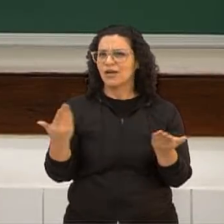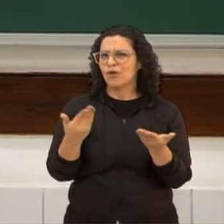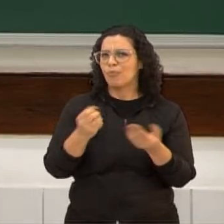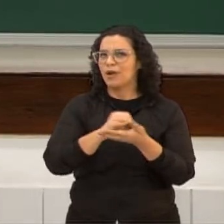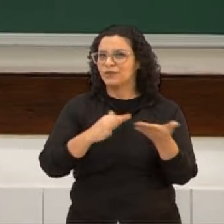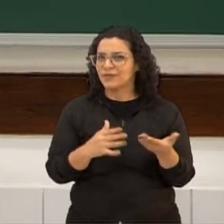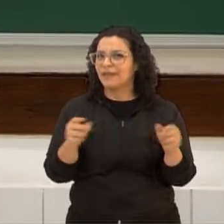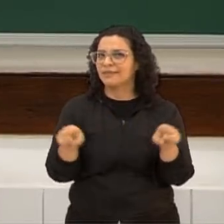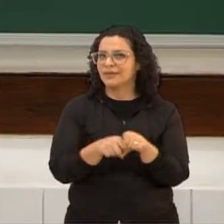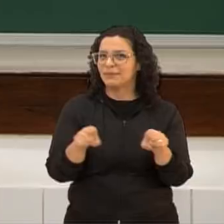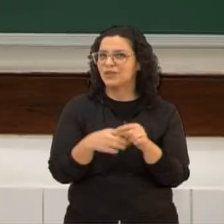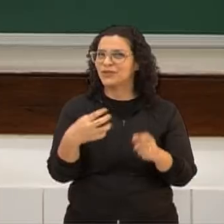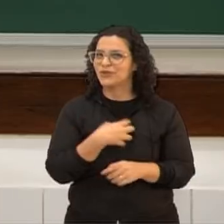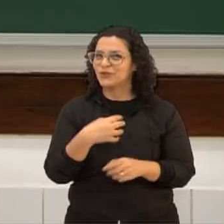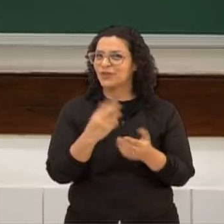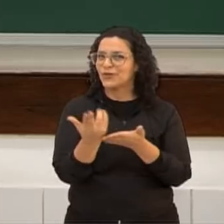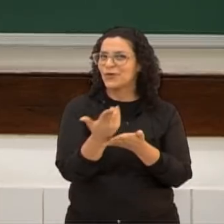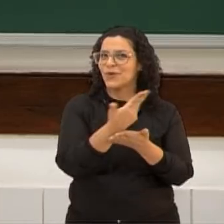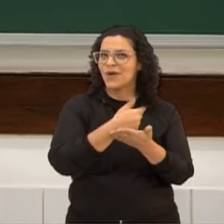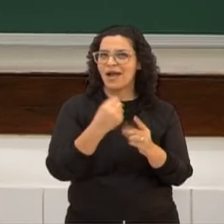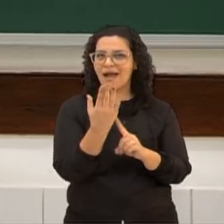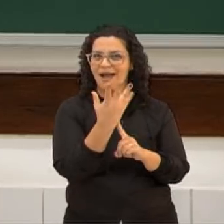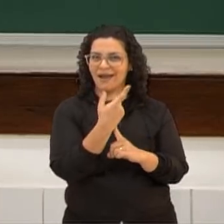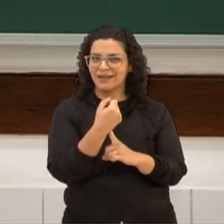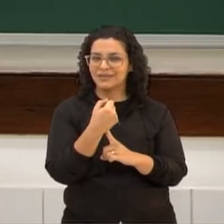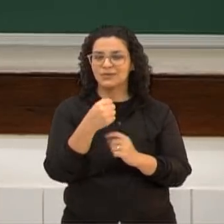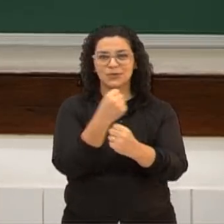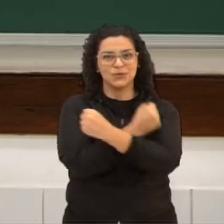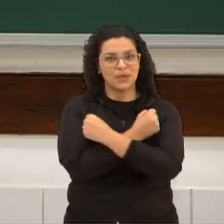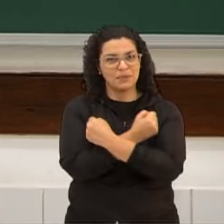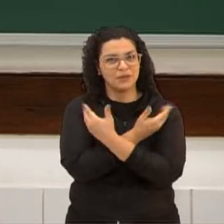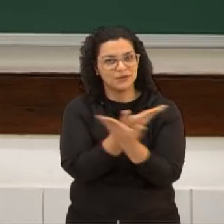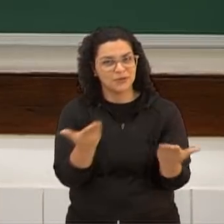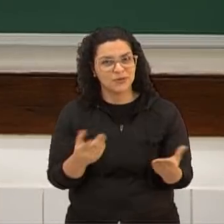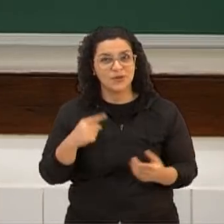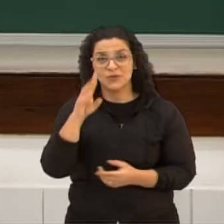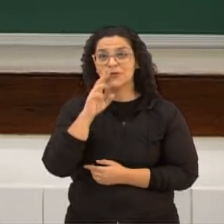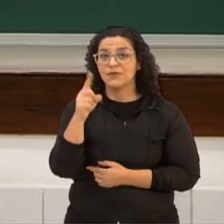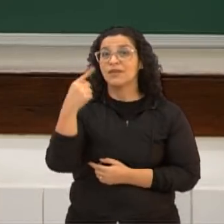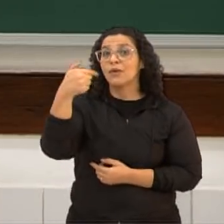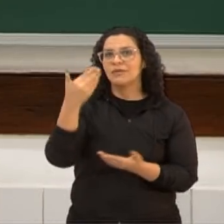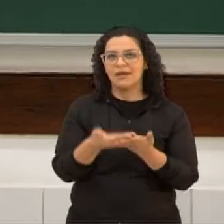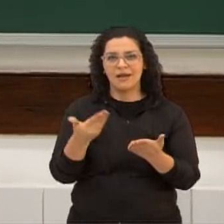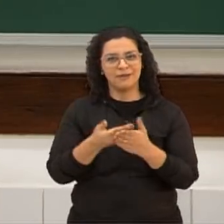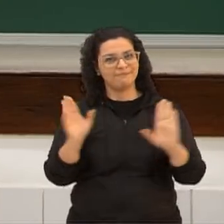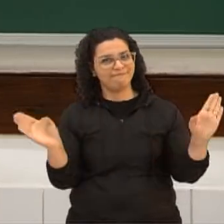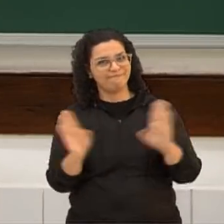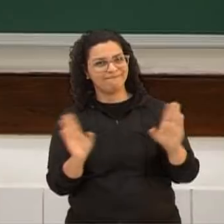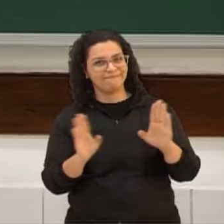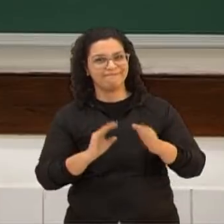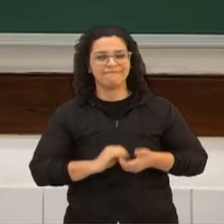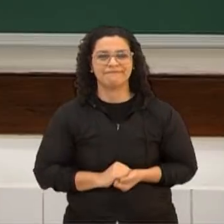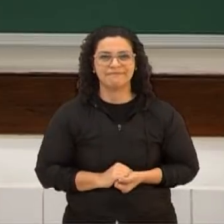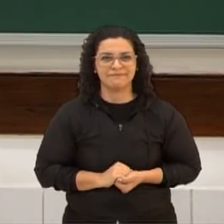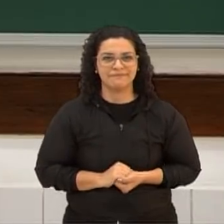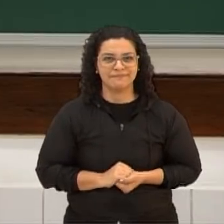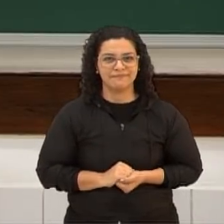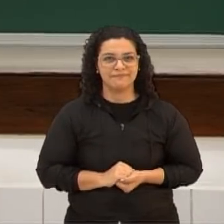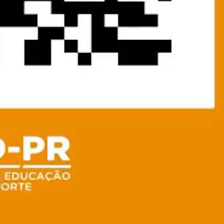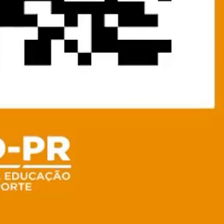esse trabalho também de uma maneira bem artística, tá bom? Um abraço para todos vocês, a gente se vê na nossa próxima aula. Tchau, meus queridos!